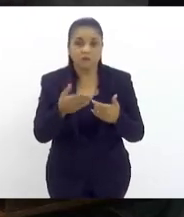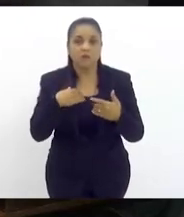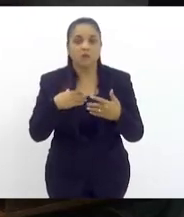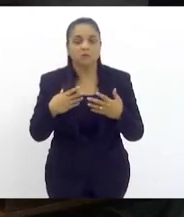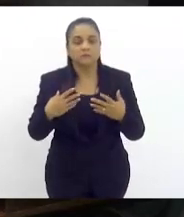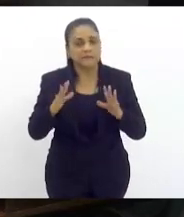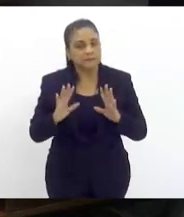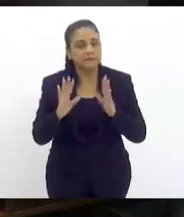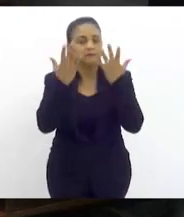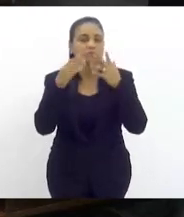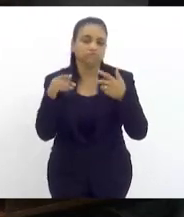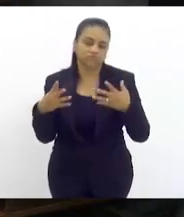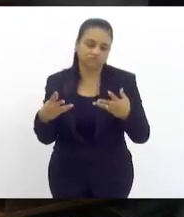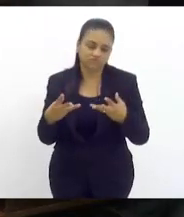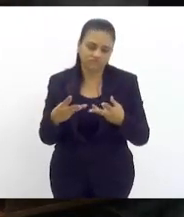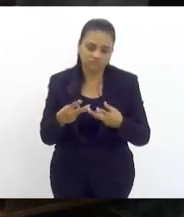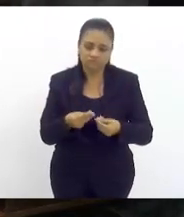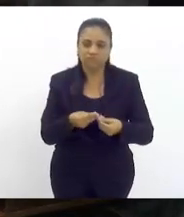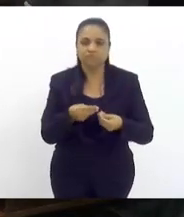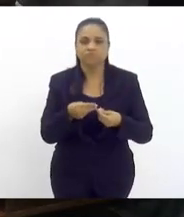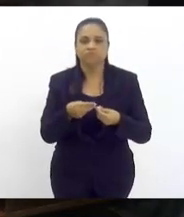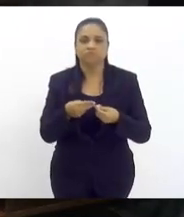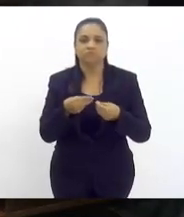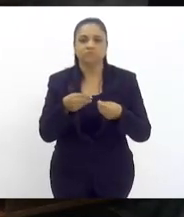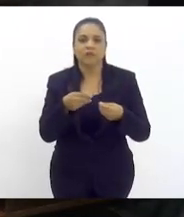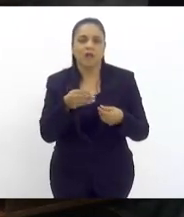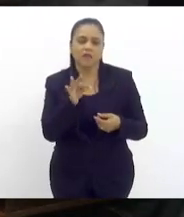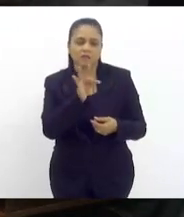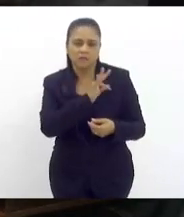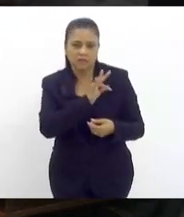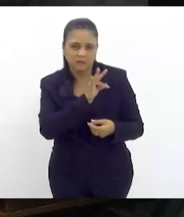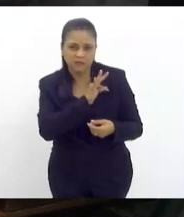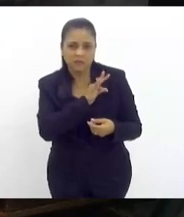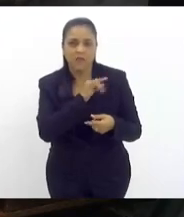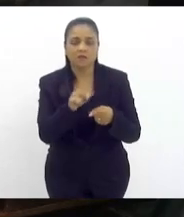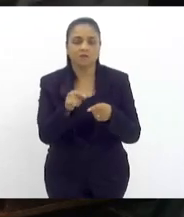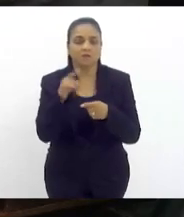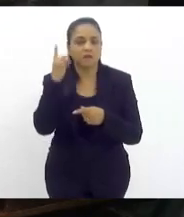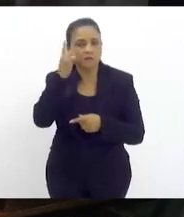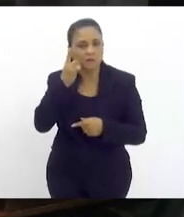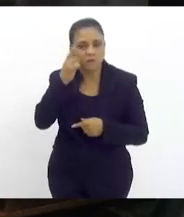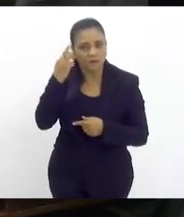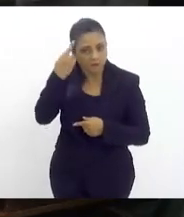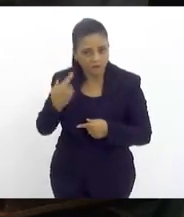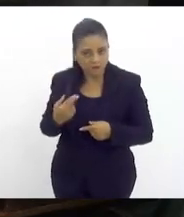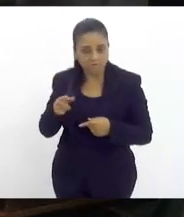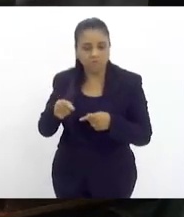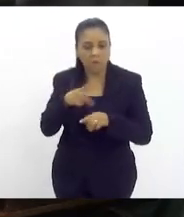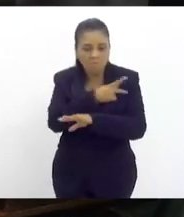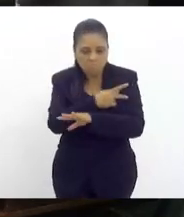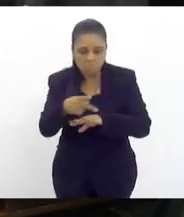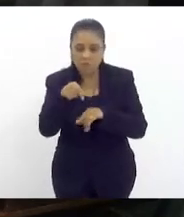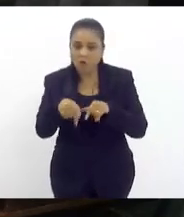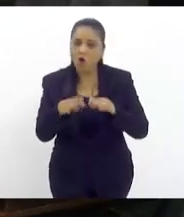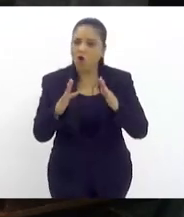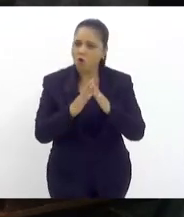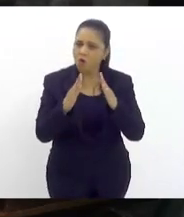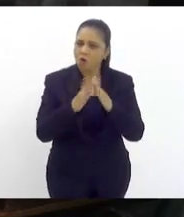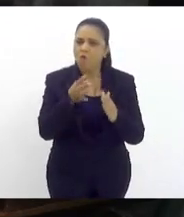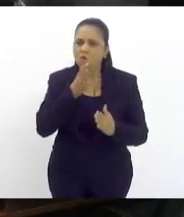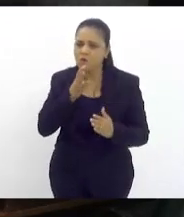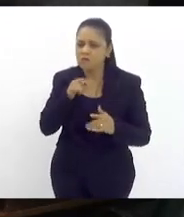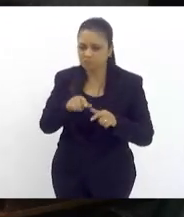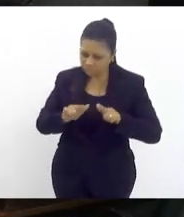sensibilidade e a fineza técnica da deputada ao prever que, a partir de visitar um lugar, conhecer a realidade do